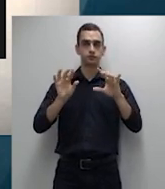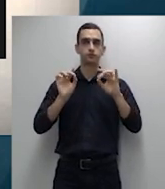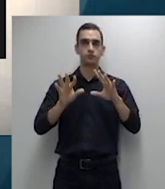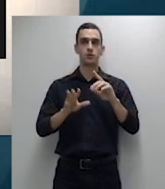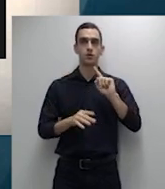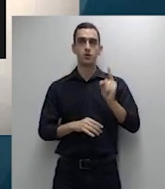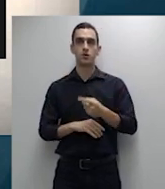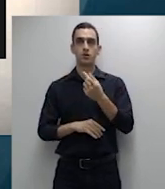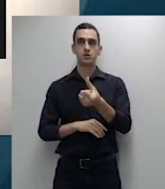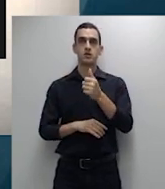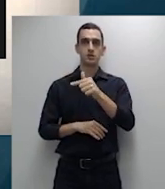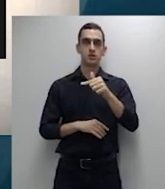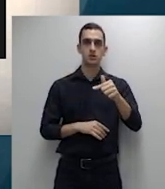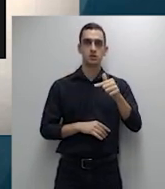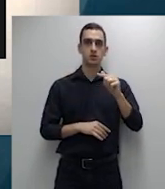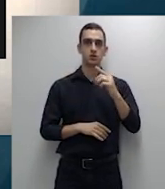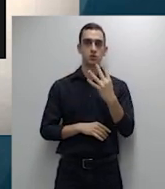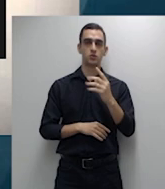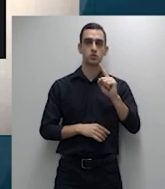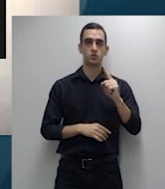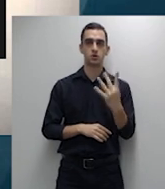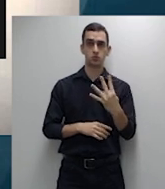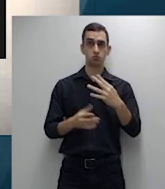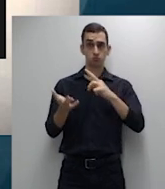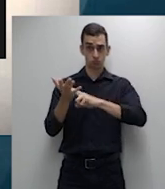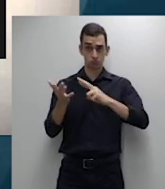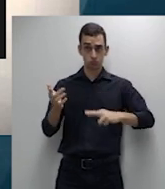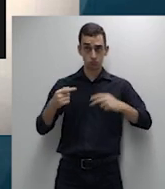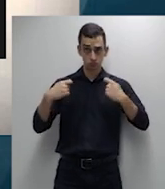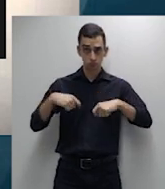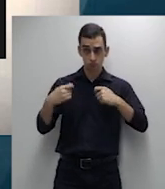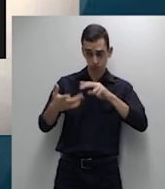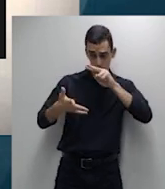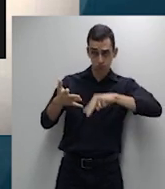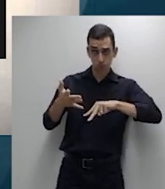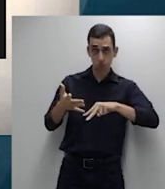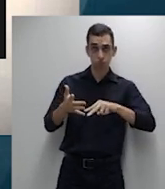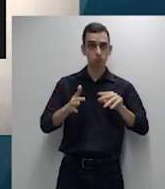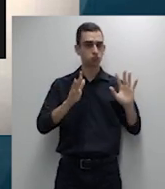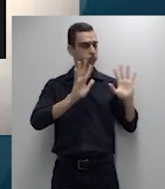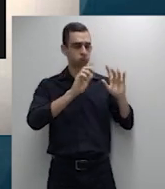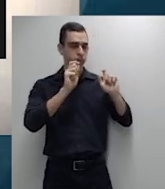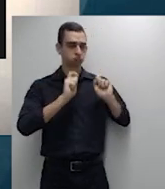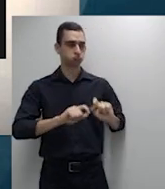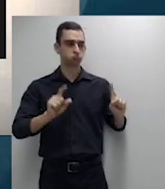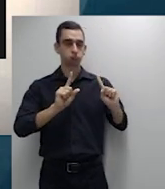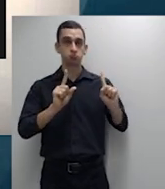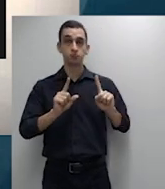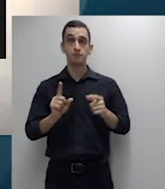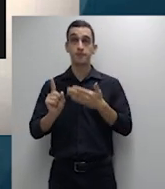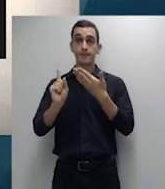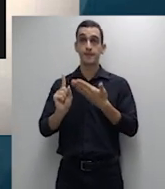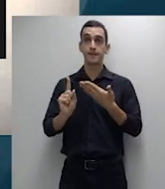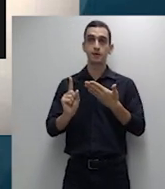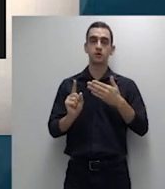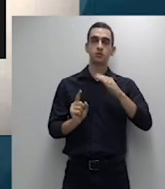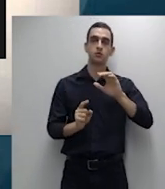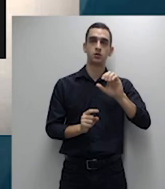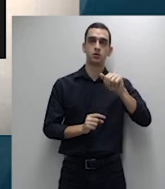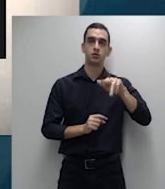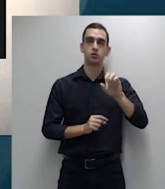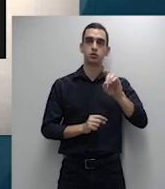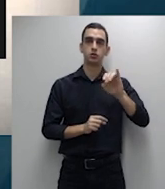das advogados dispenso e do relatório por não então começamos pelo recorrente o